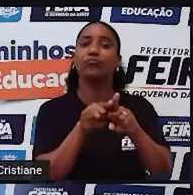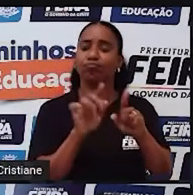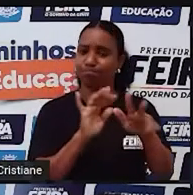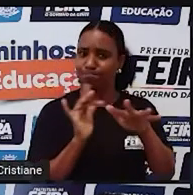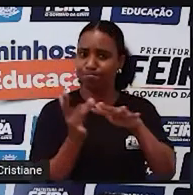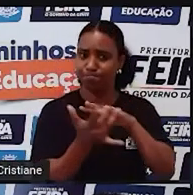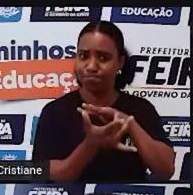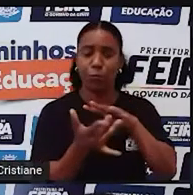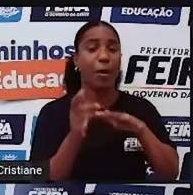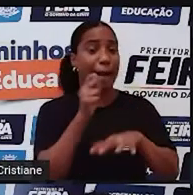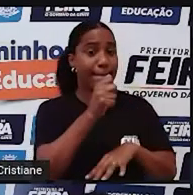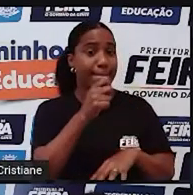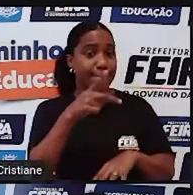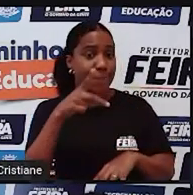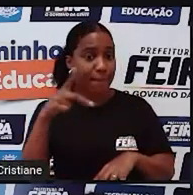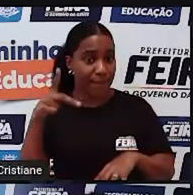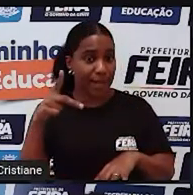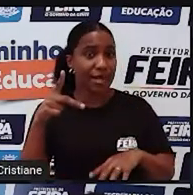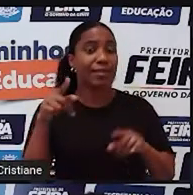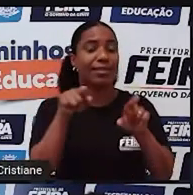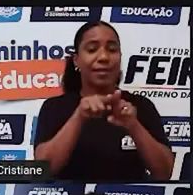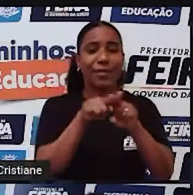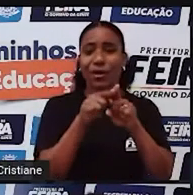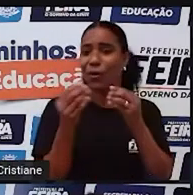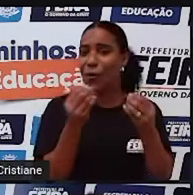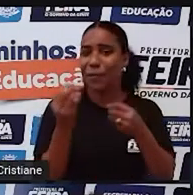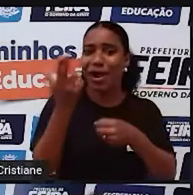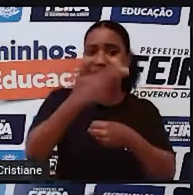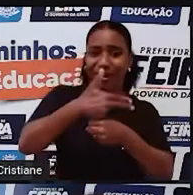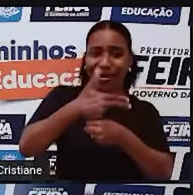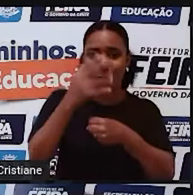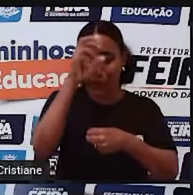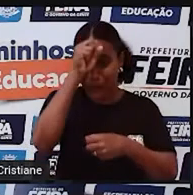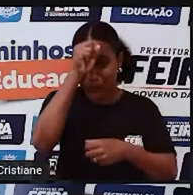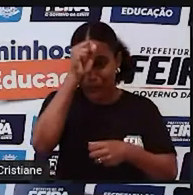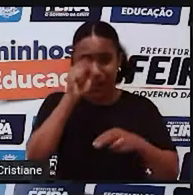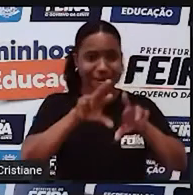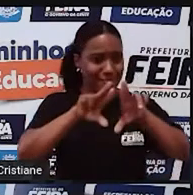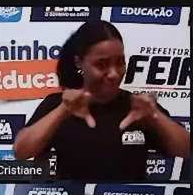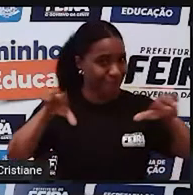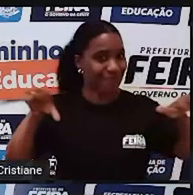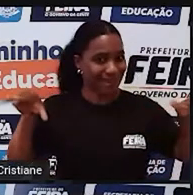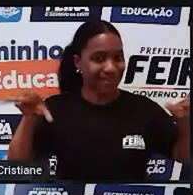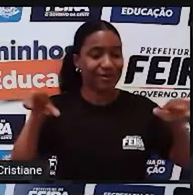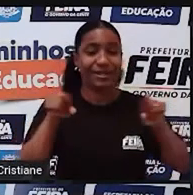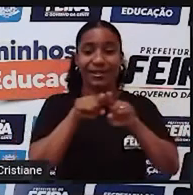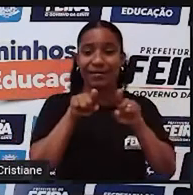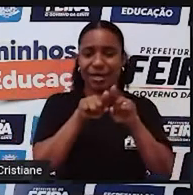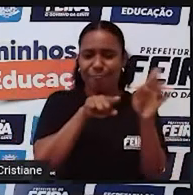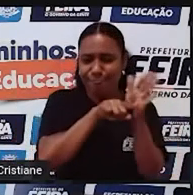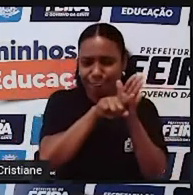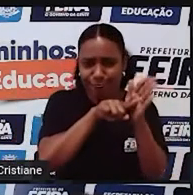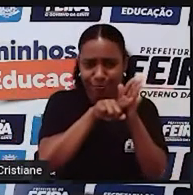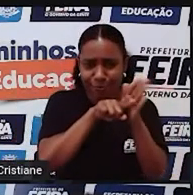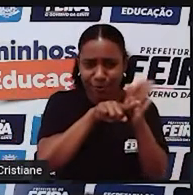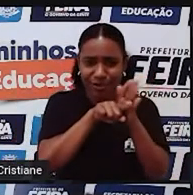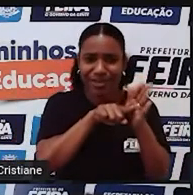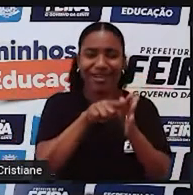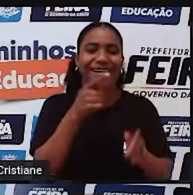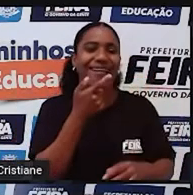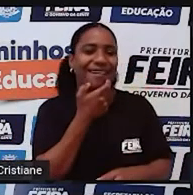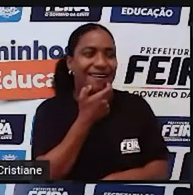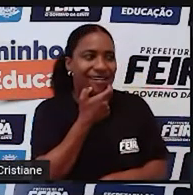ou aplicativos para construir repertório lexical. E vamos investigar o alcance da língua inglesa no